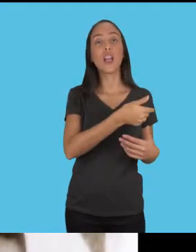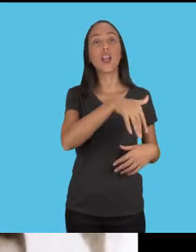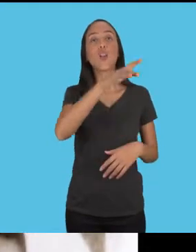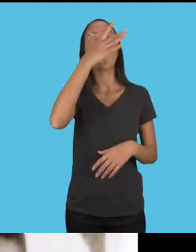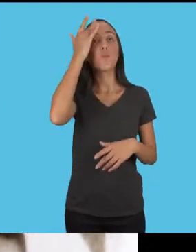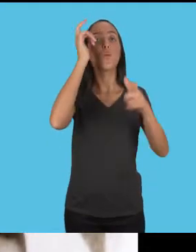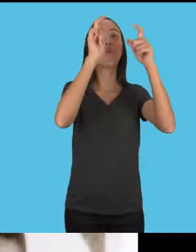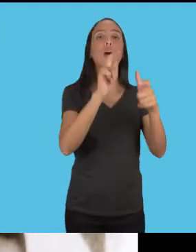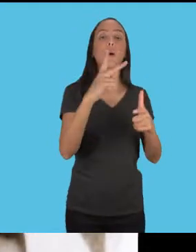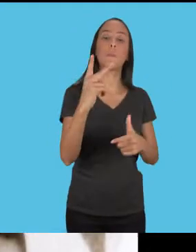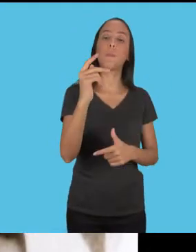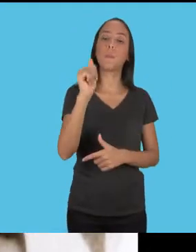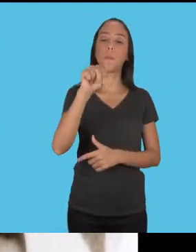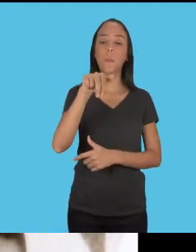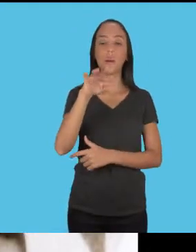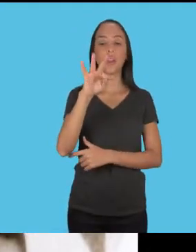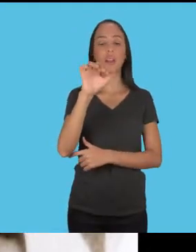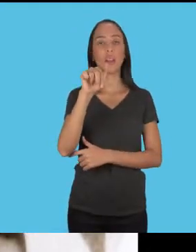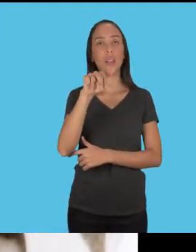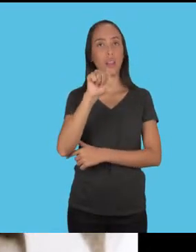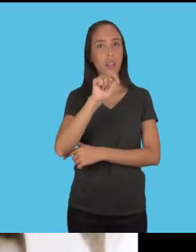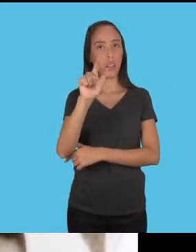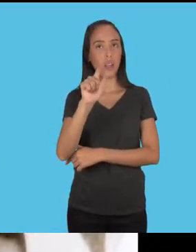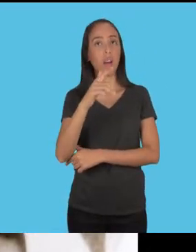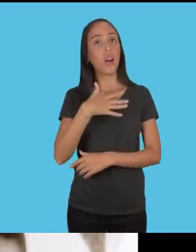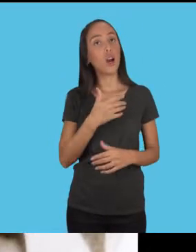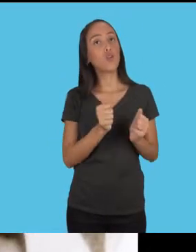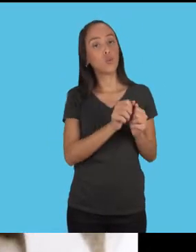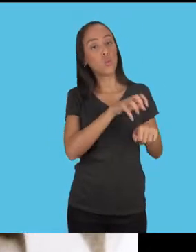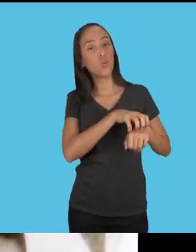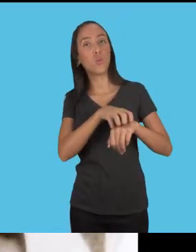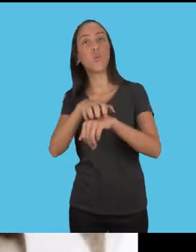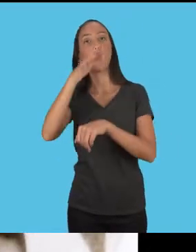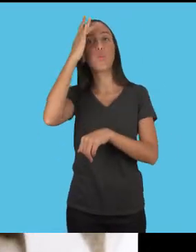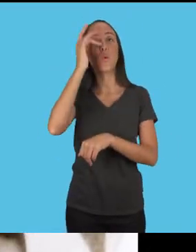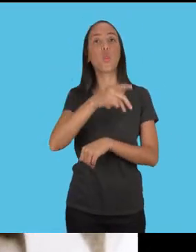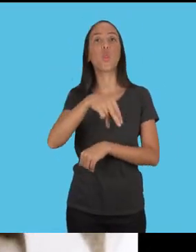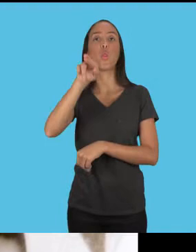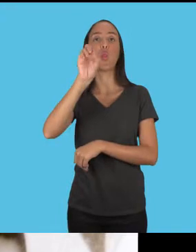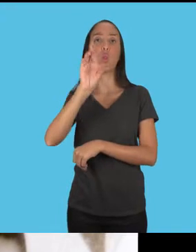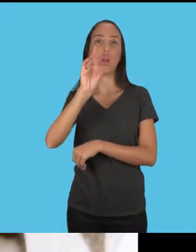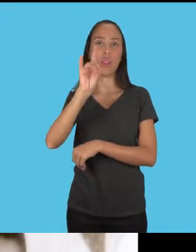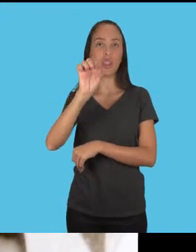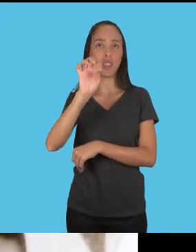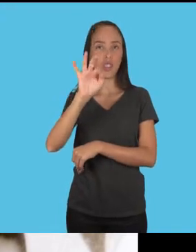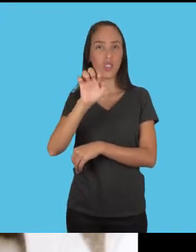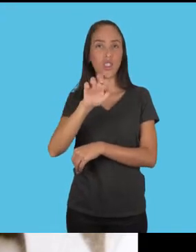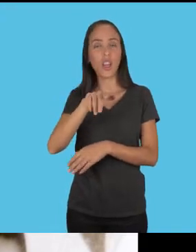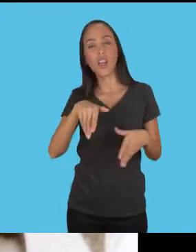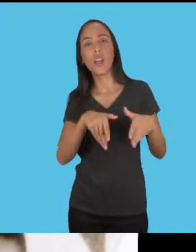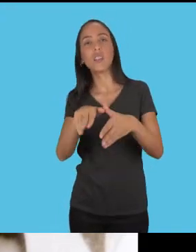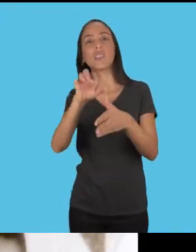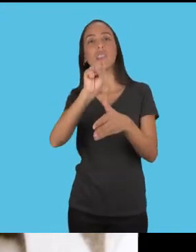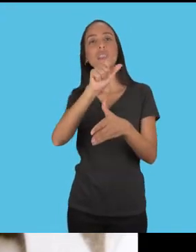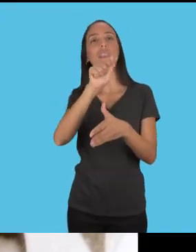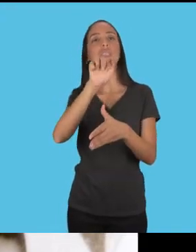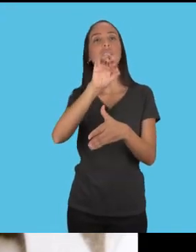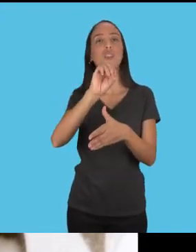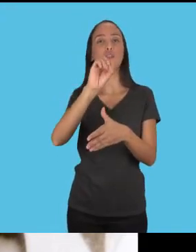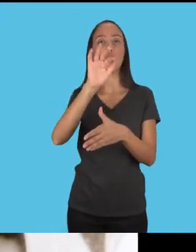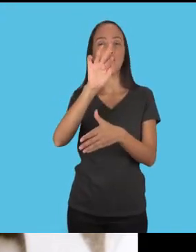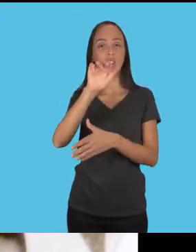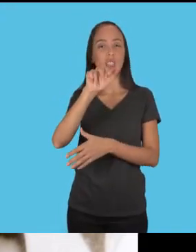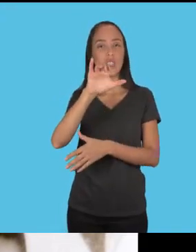e eu acabei levando o pessoal para o Nordeste, para o São Francisco, e fizemos a